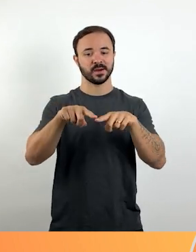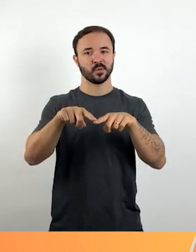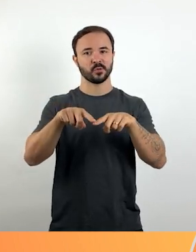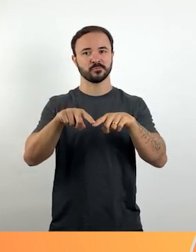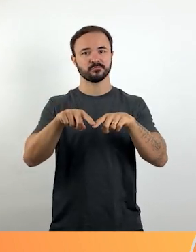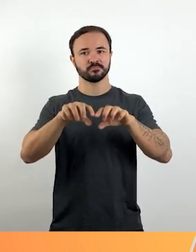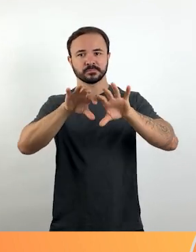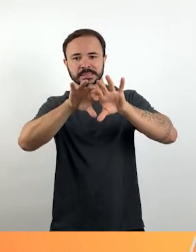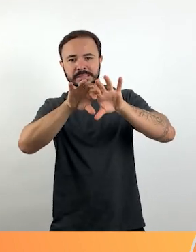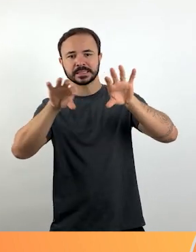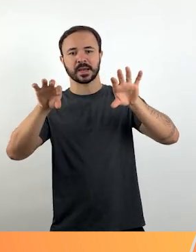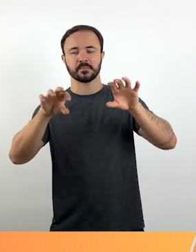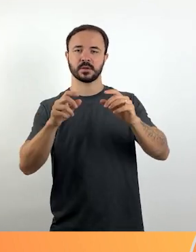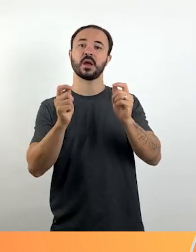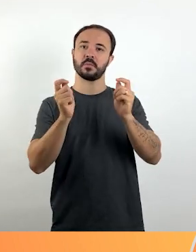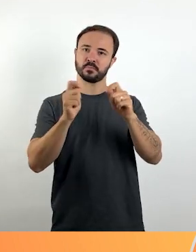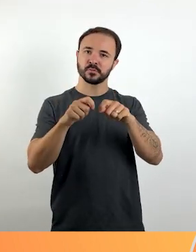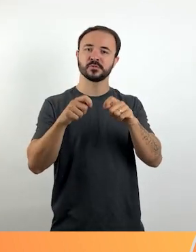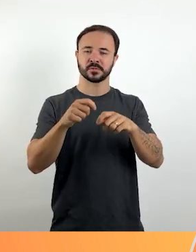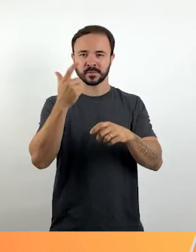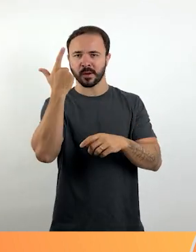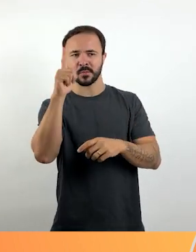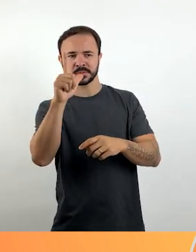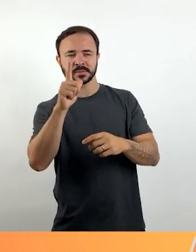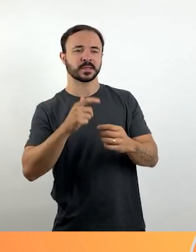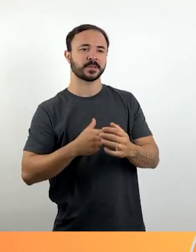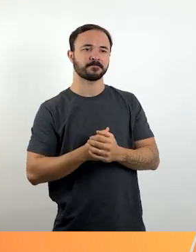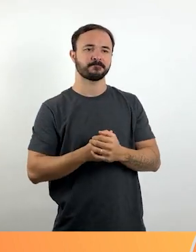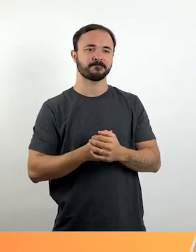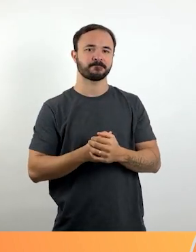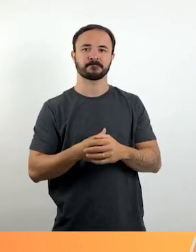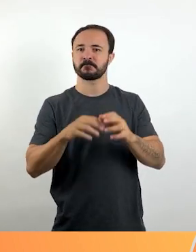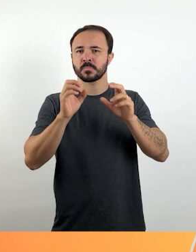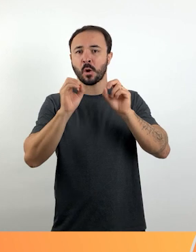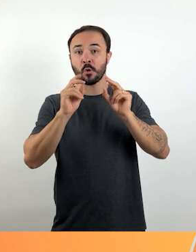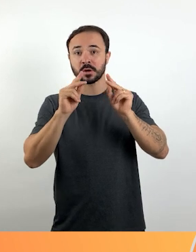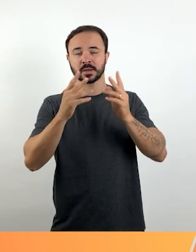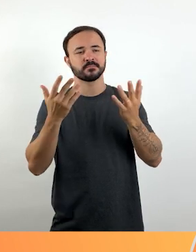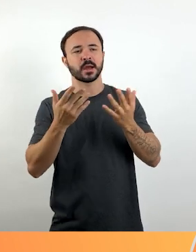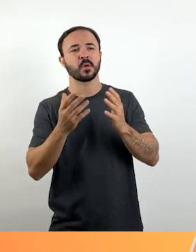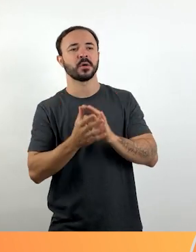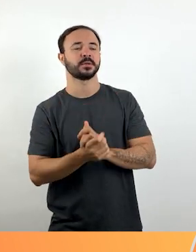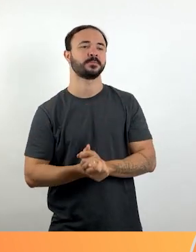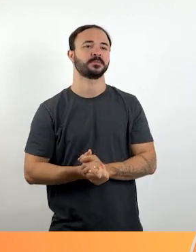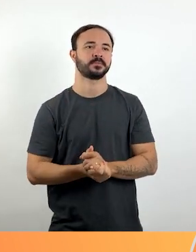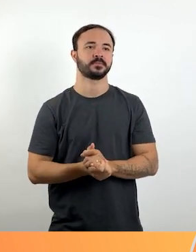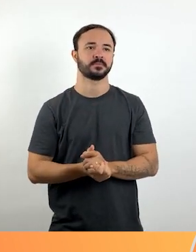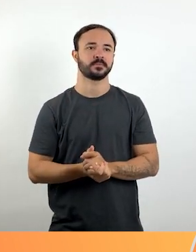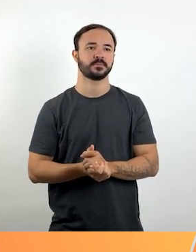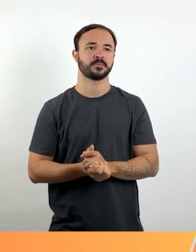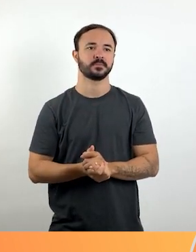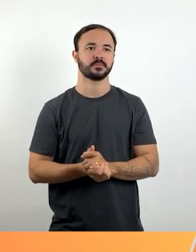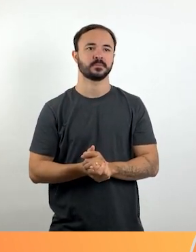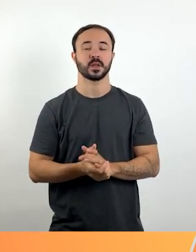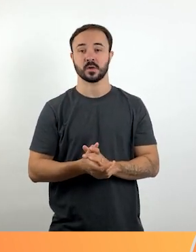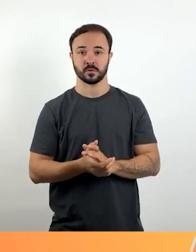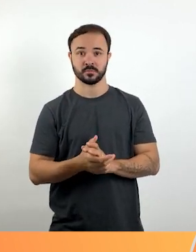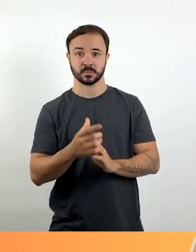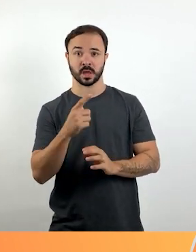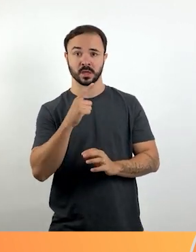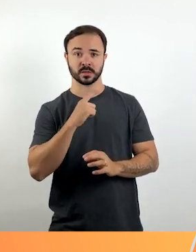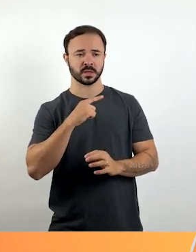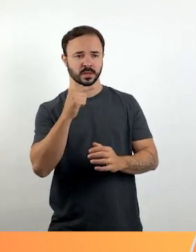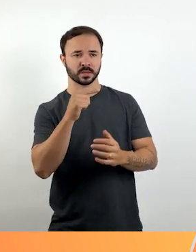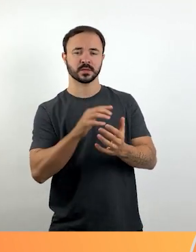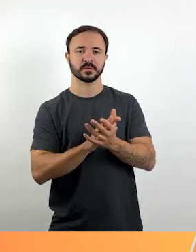2 triângulos aqui tranquilamente, certo? E o que é que eu vou fazer com isso? Olha só, essa parte aqui eu vou